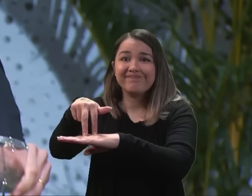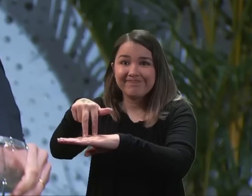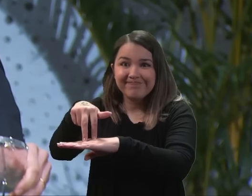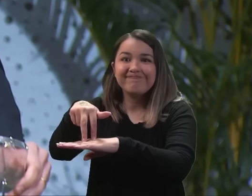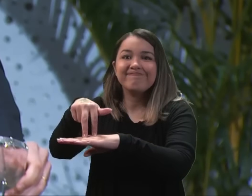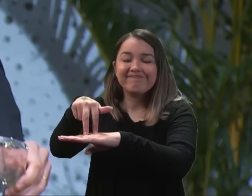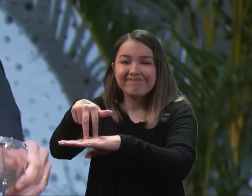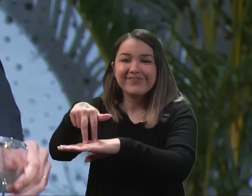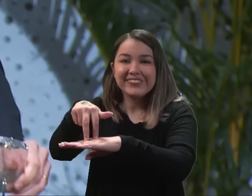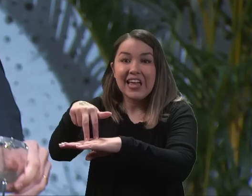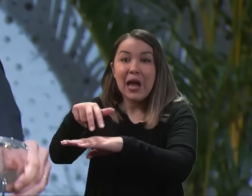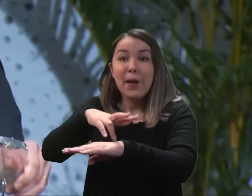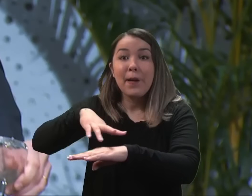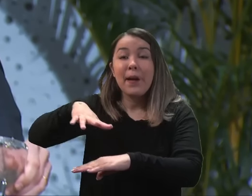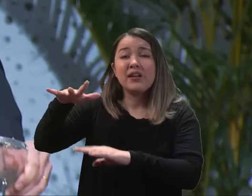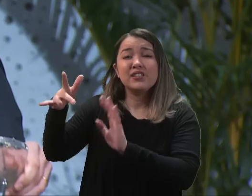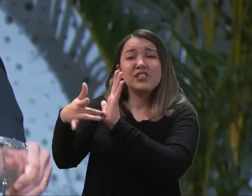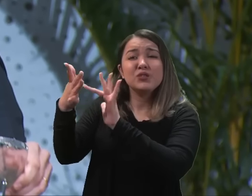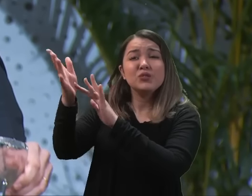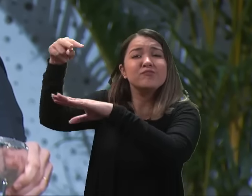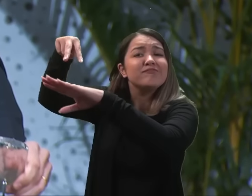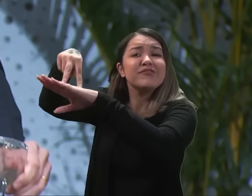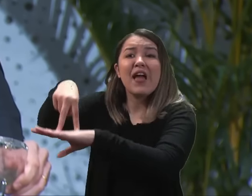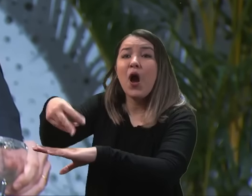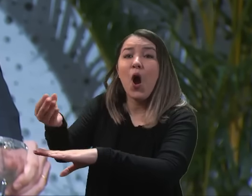E aquele que há de vir, virá.